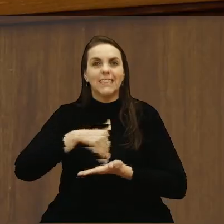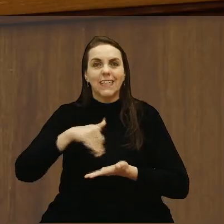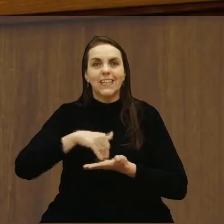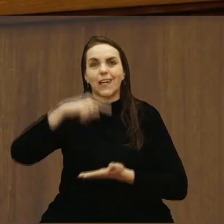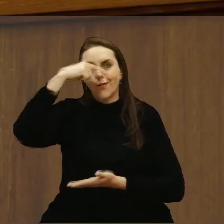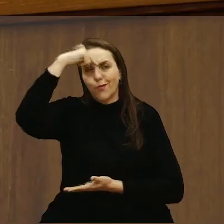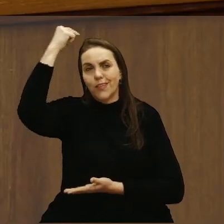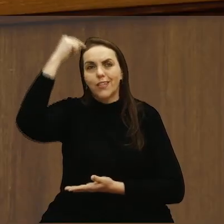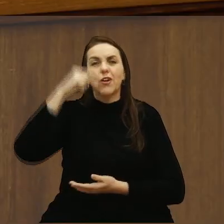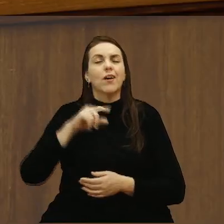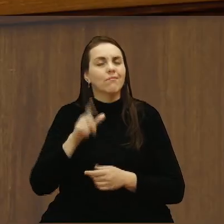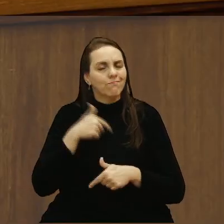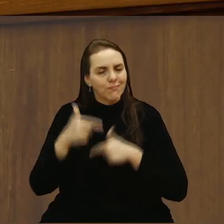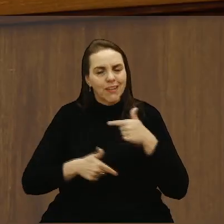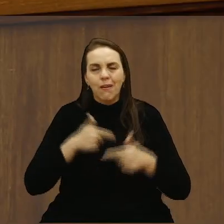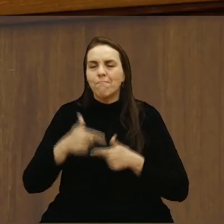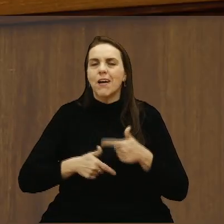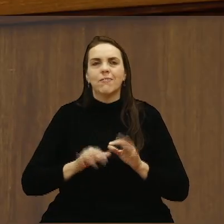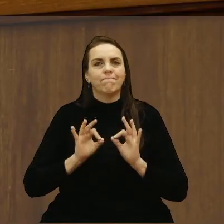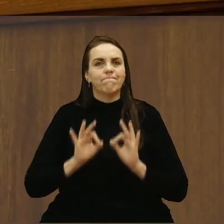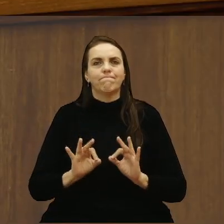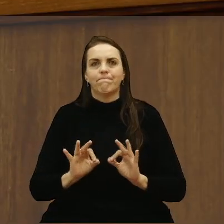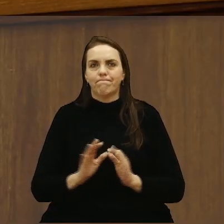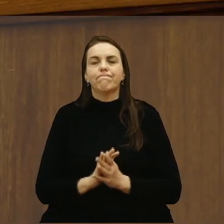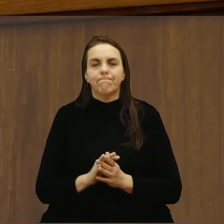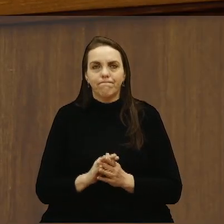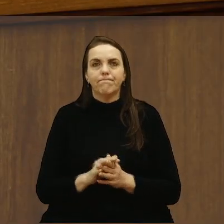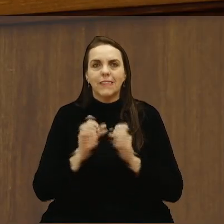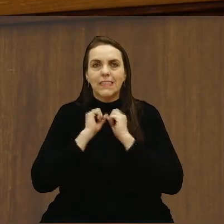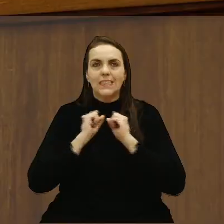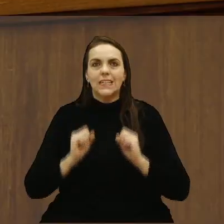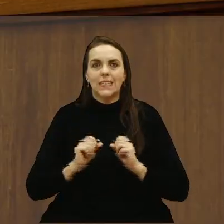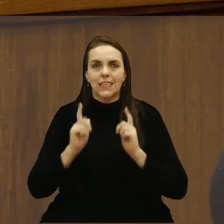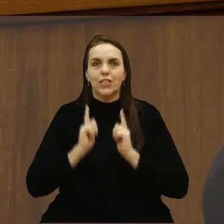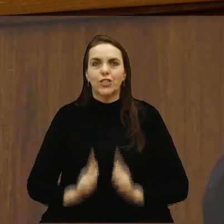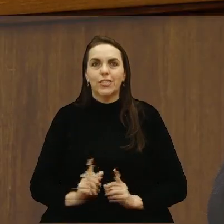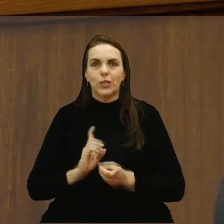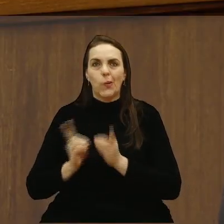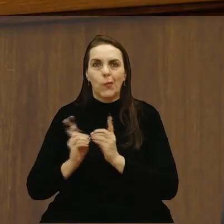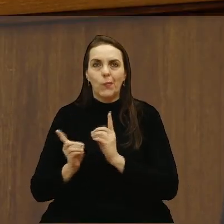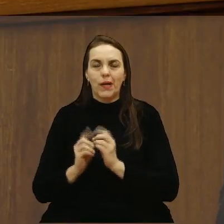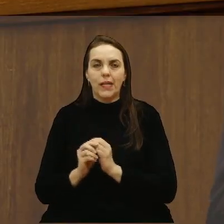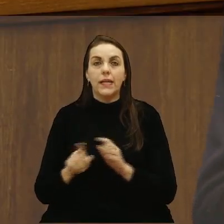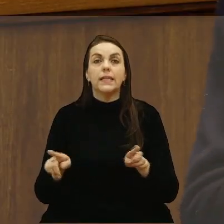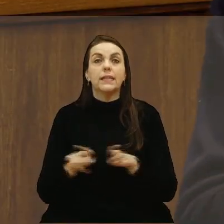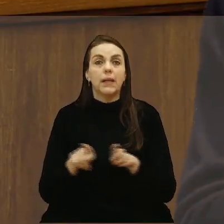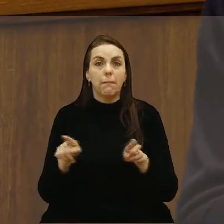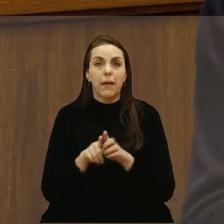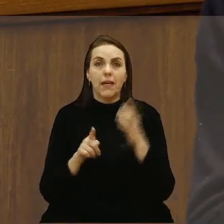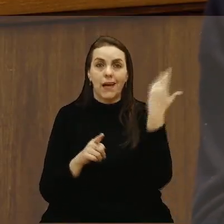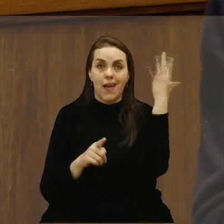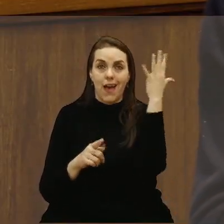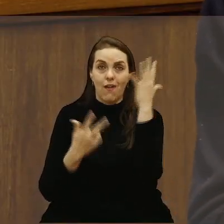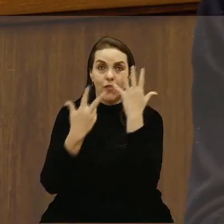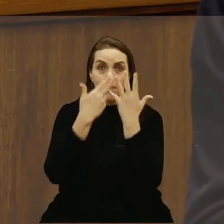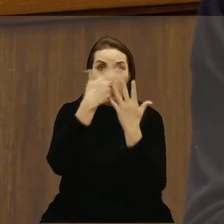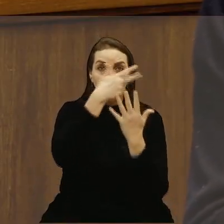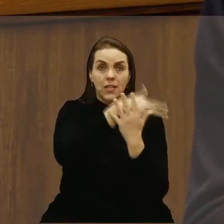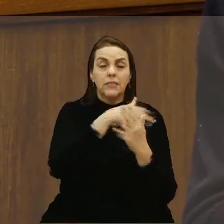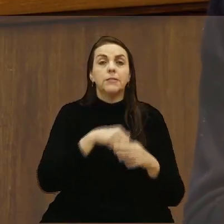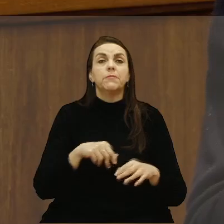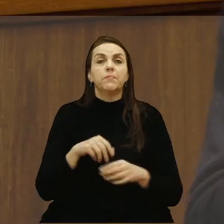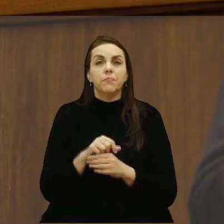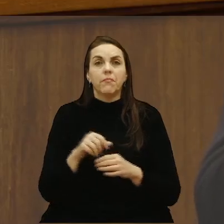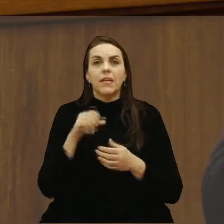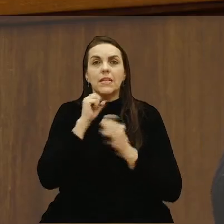Weber, o trabalho que ele vem fazendo na Secretaria de Gestão Urbana. Além das podas, tudo que a Secretaria de